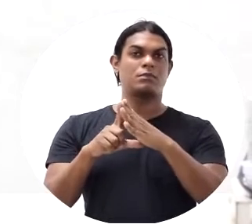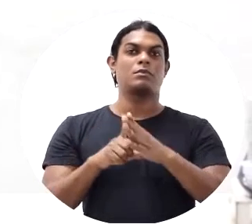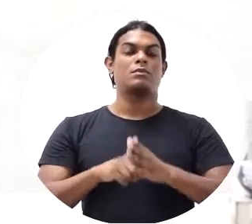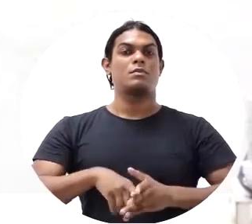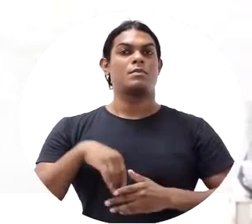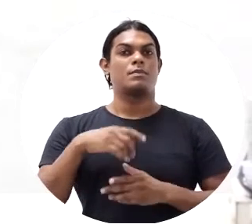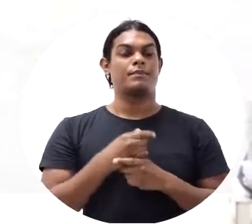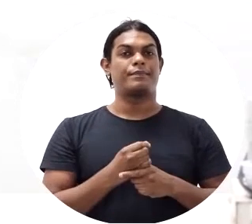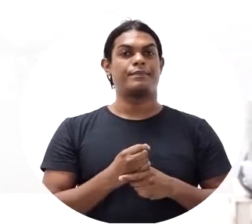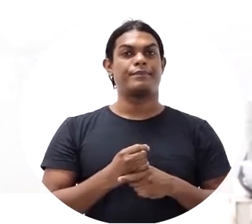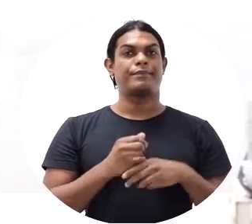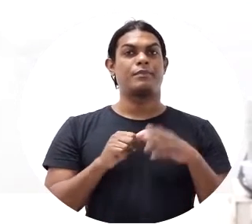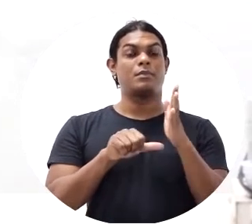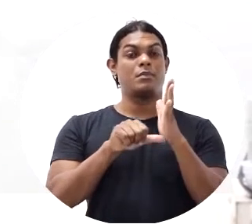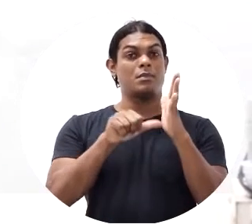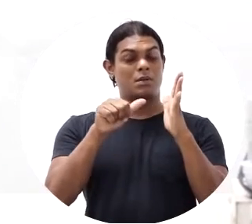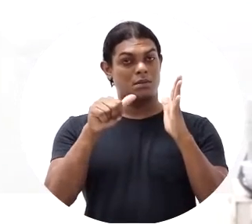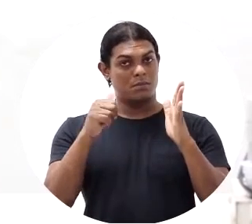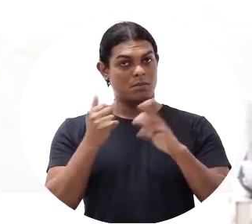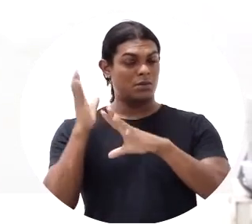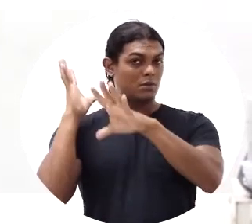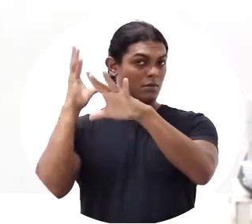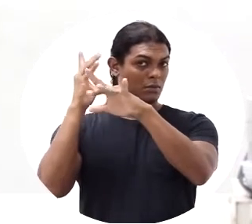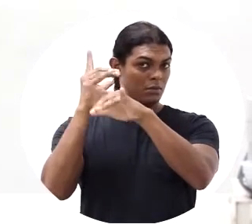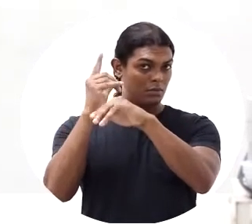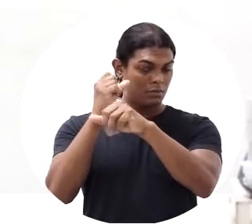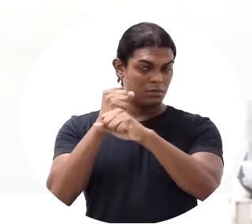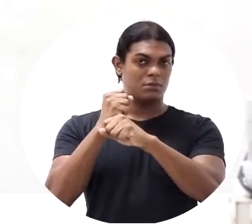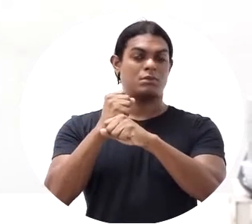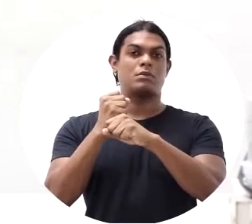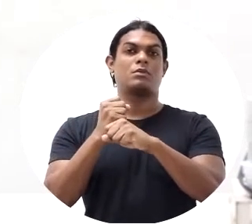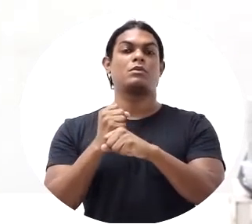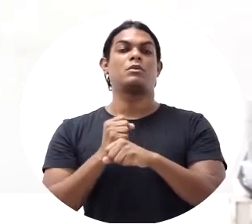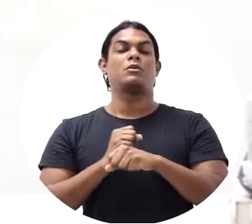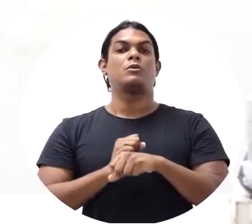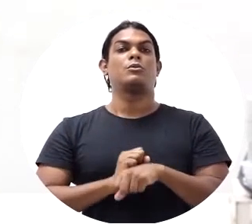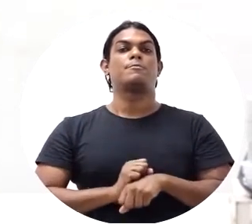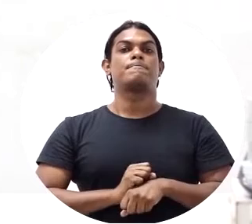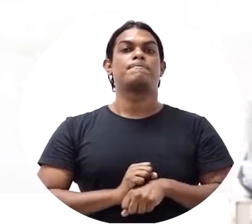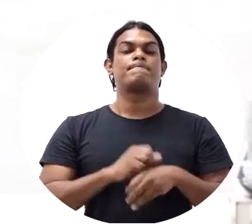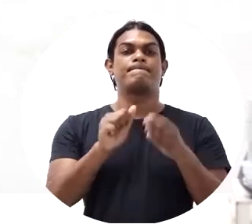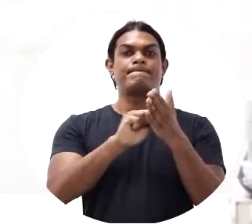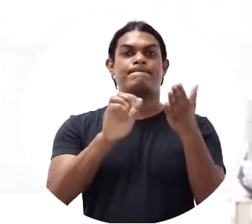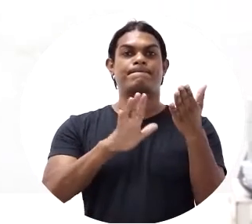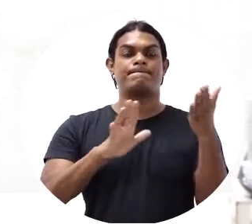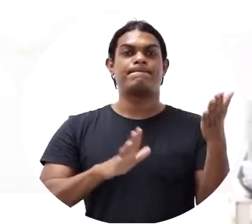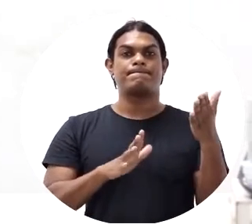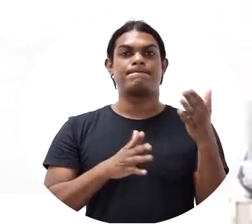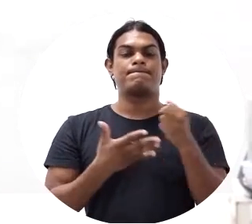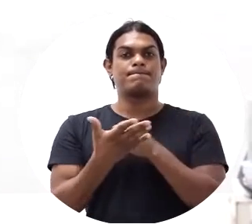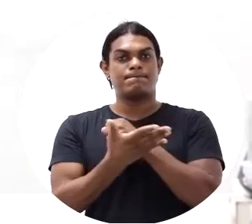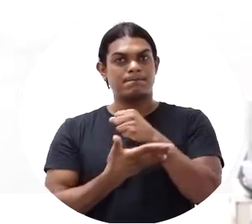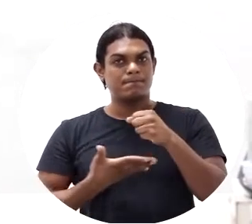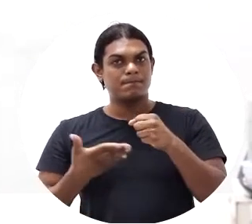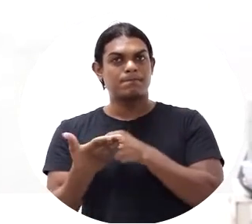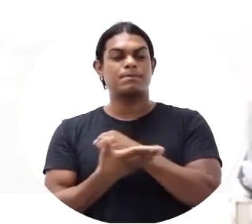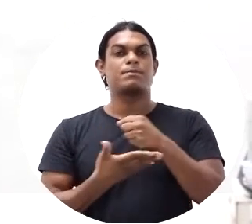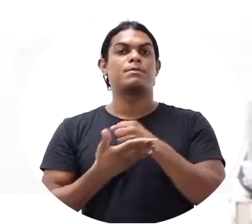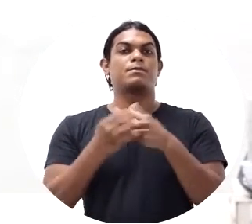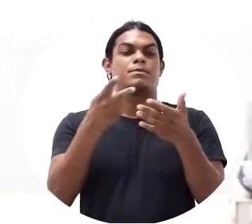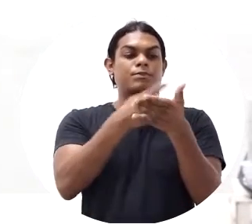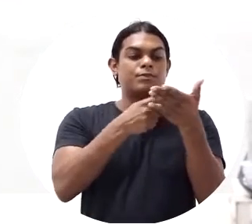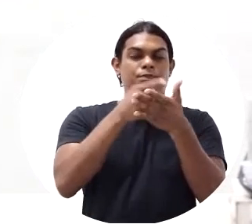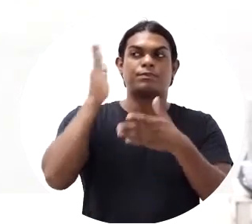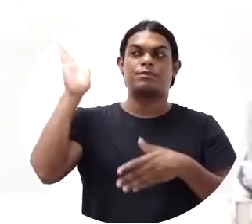Vamos primeiro resgatar as atividades primárias e as atividades de apoio da logística. Então, de acordo aí com a nossa figura,